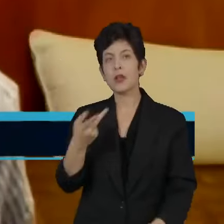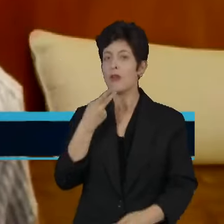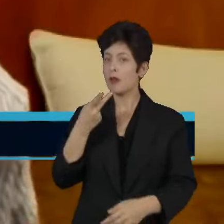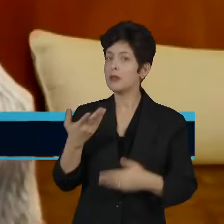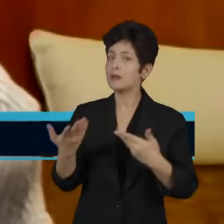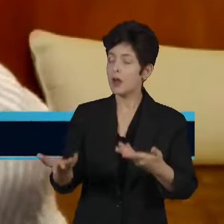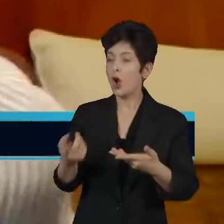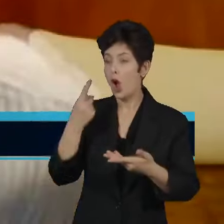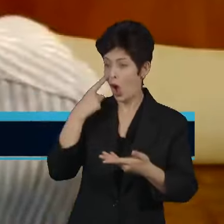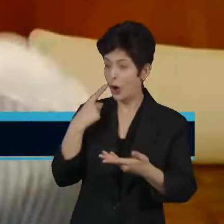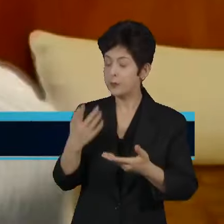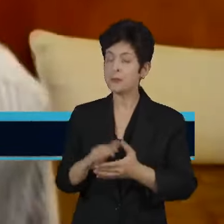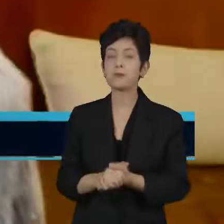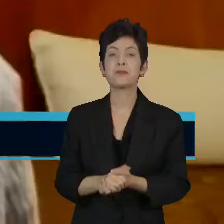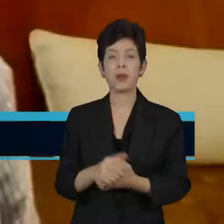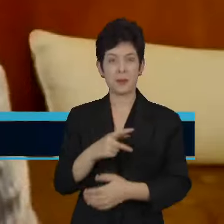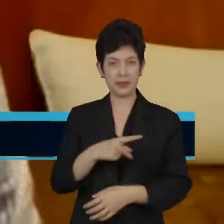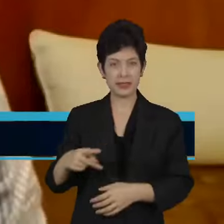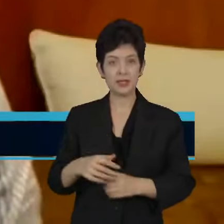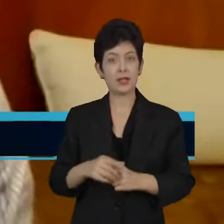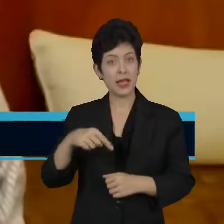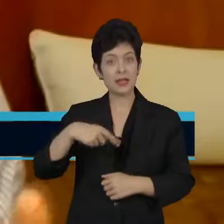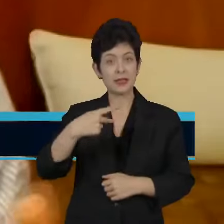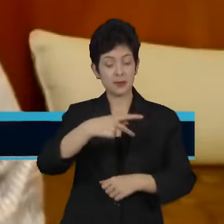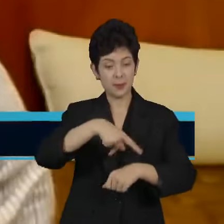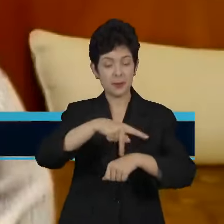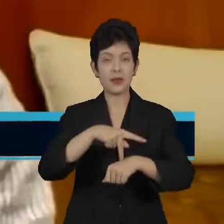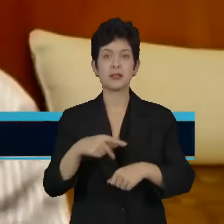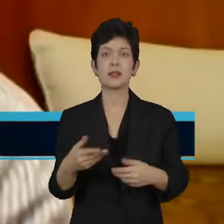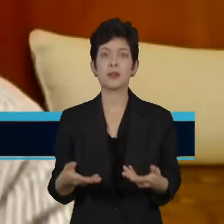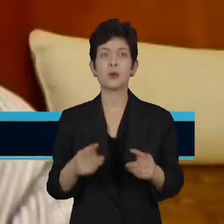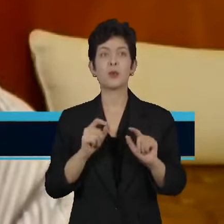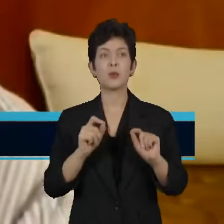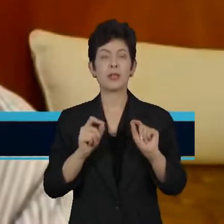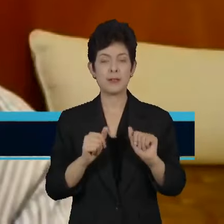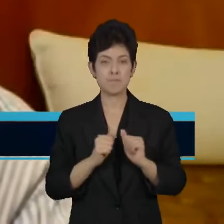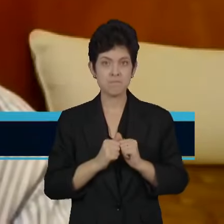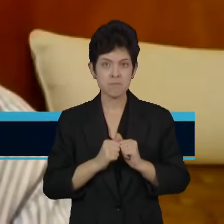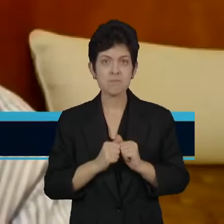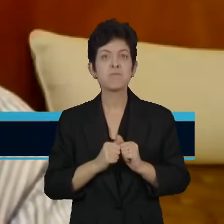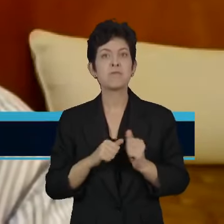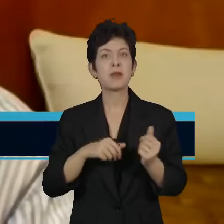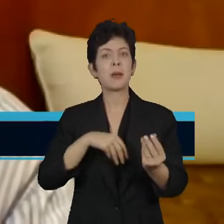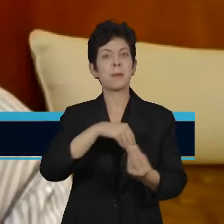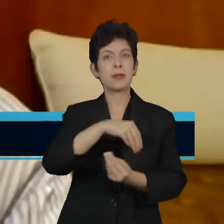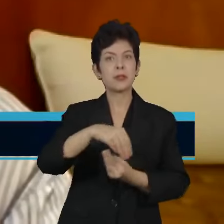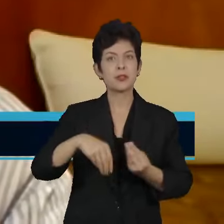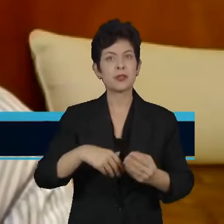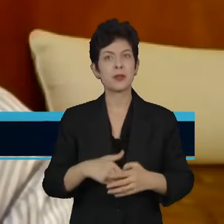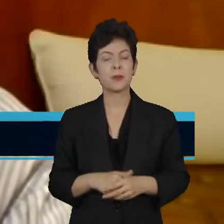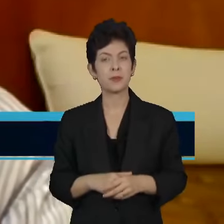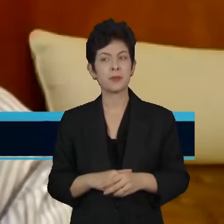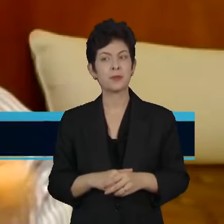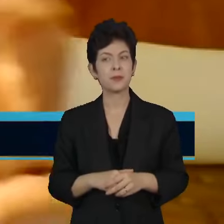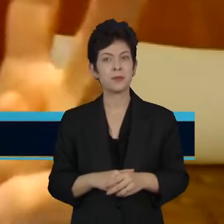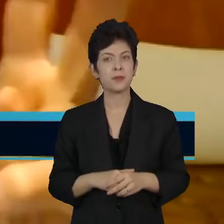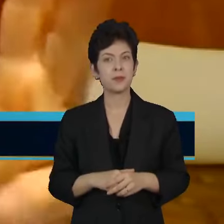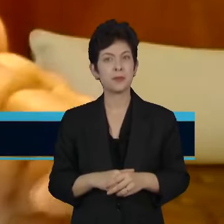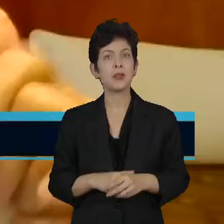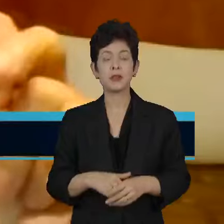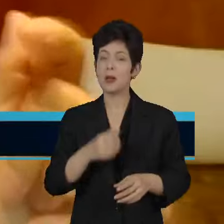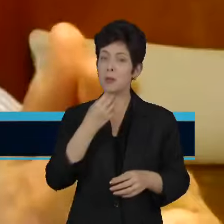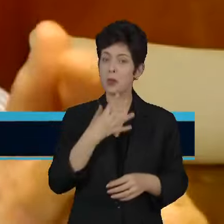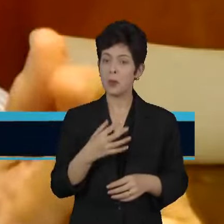olha Itamar aqui Presidente né esse país é tão belia mas tão Bel tem até duas